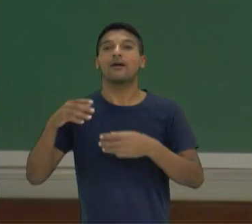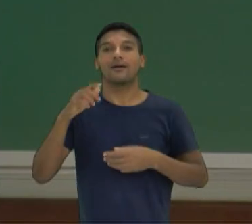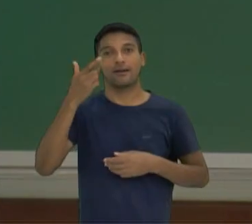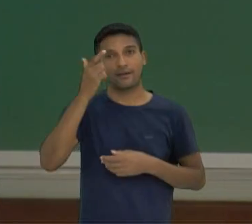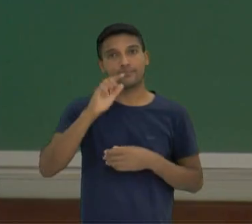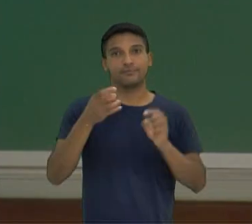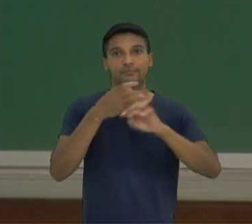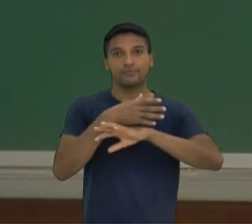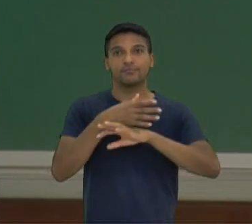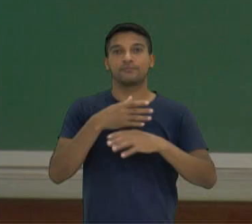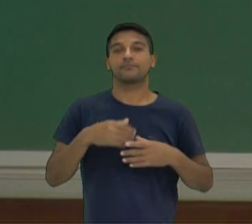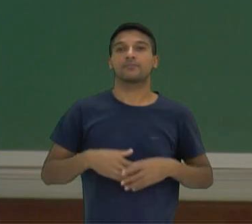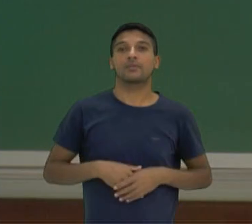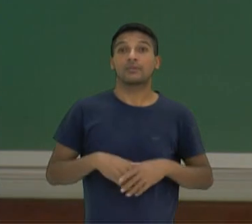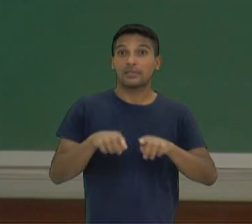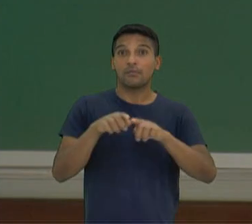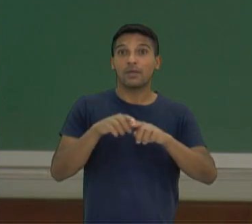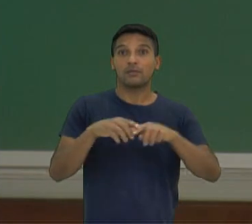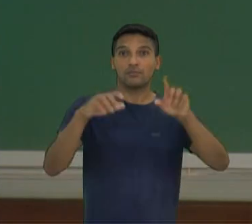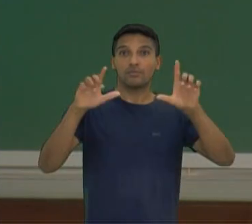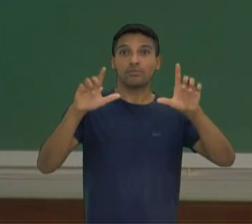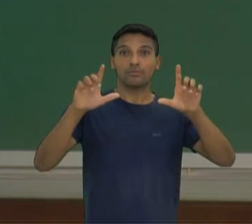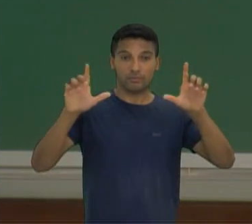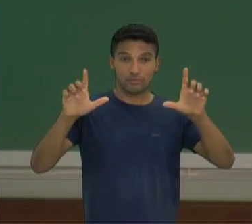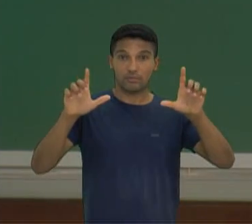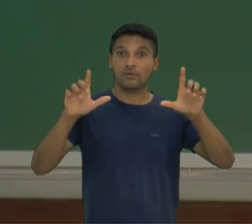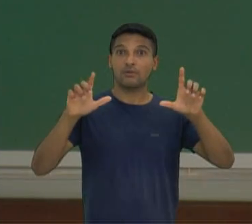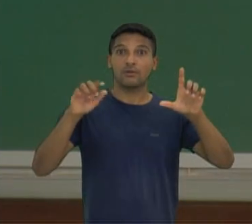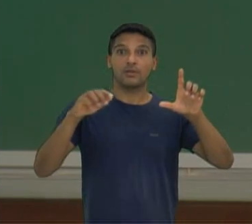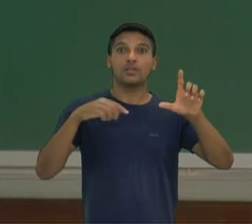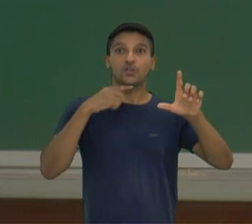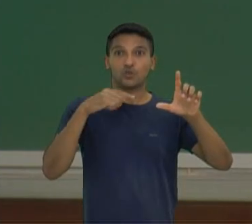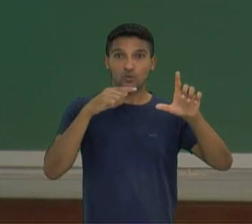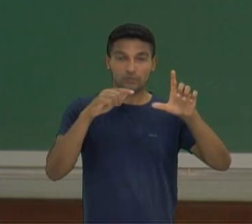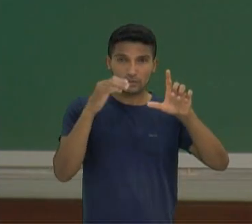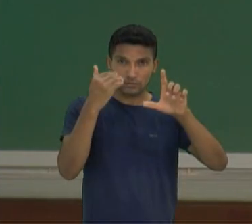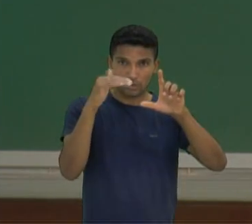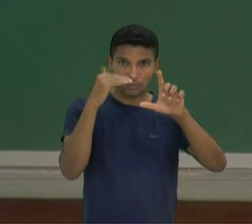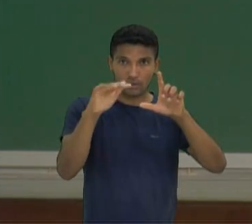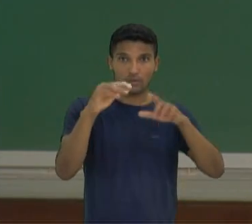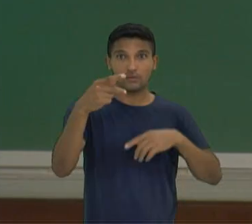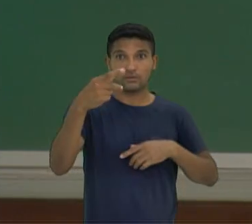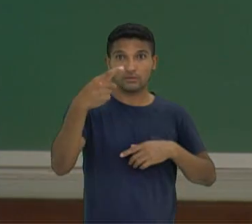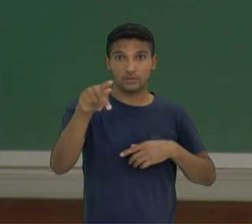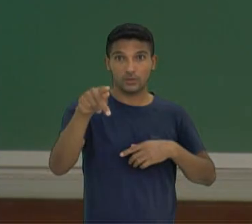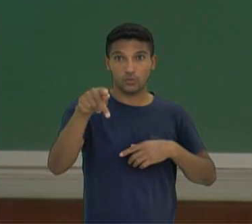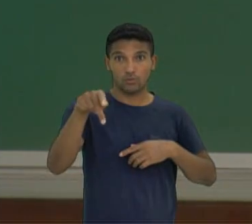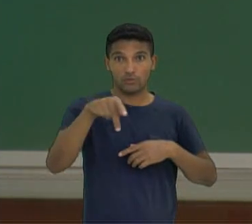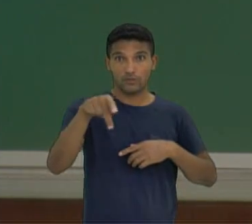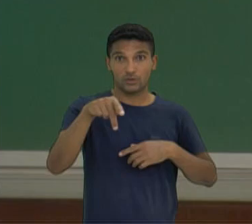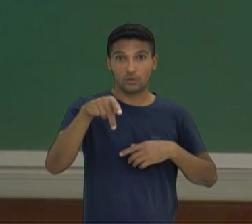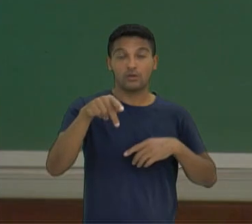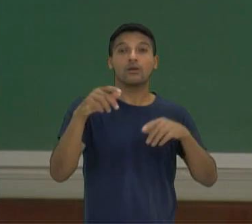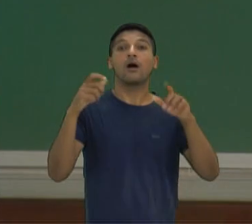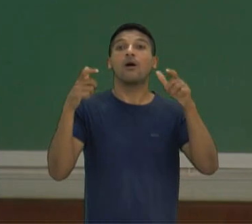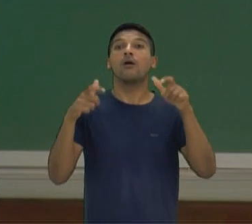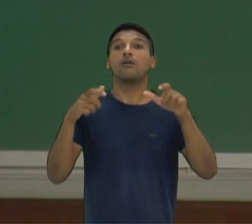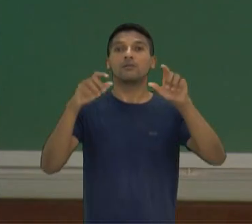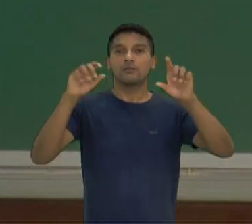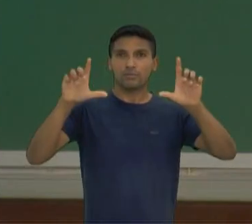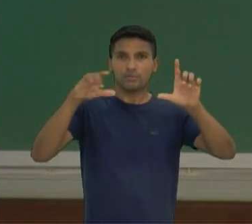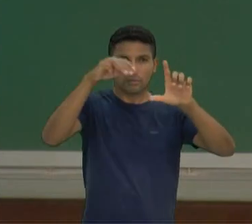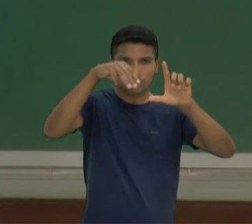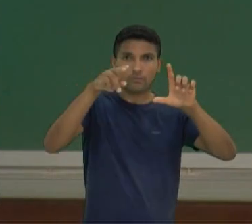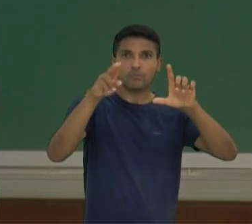seus comentários sobre os conteúdos. Se você quer um aprofundamento, converse com o seu professor através do mural ou então de uma